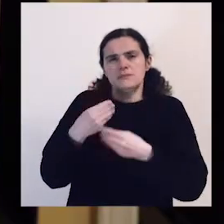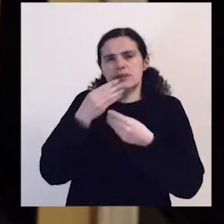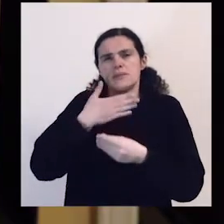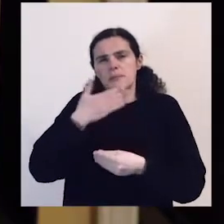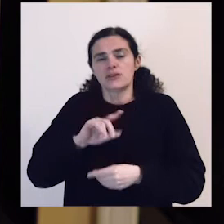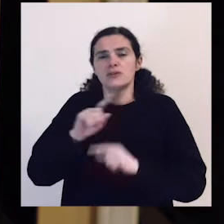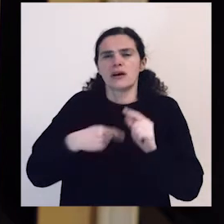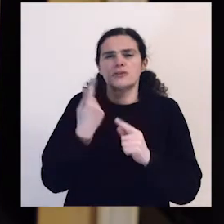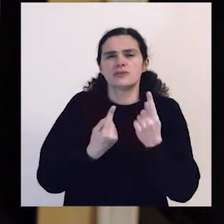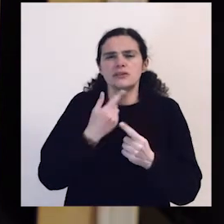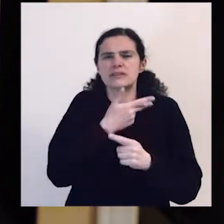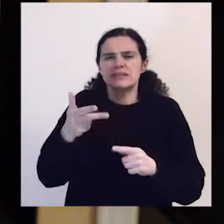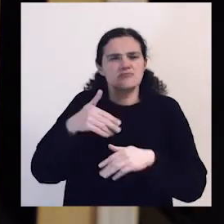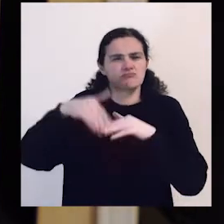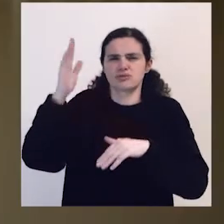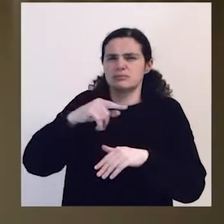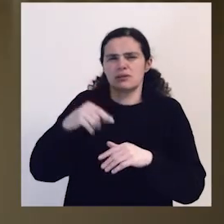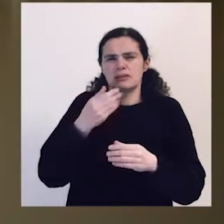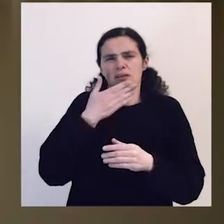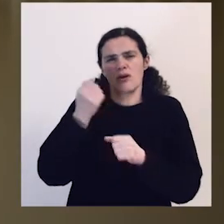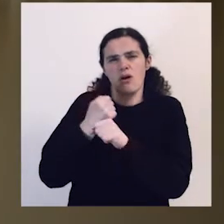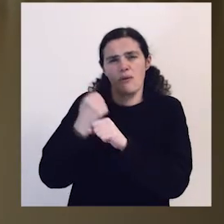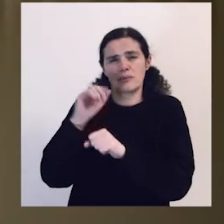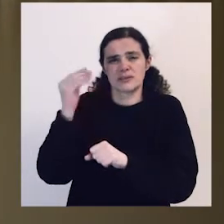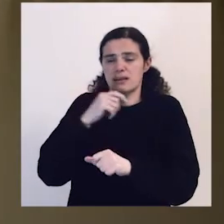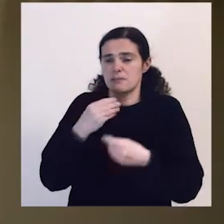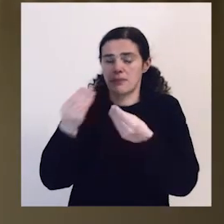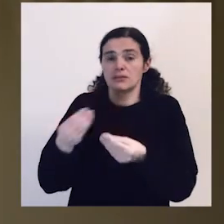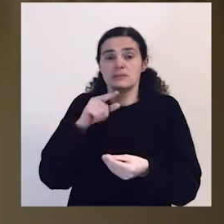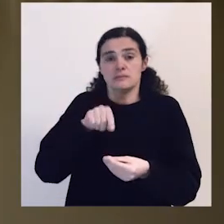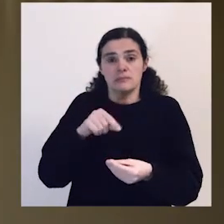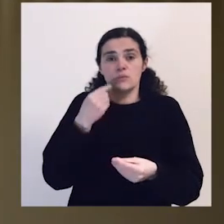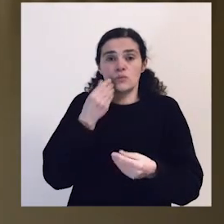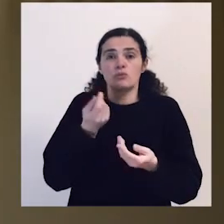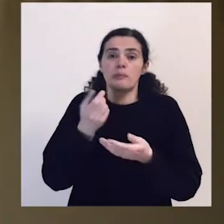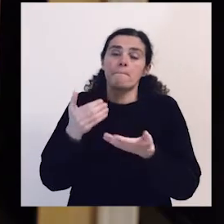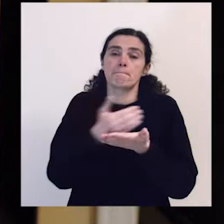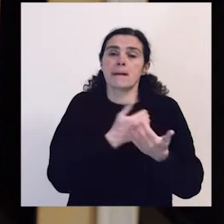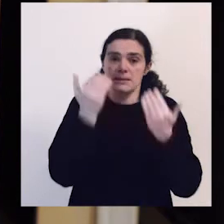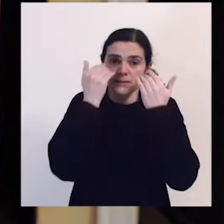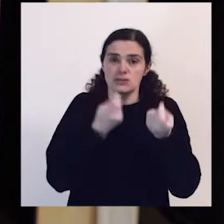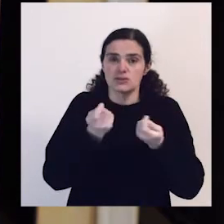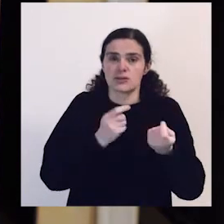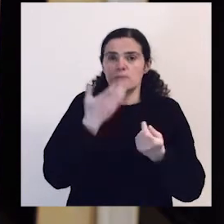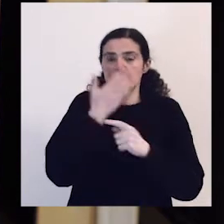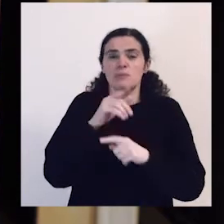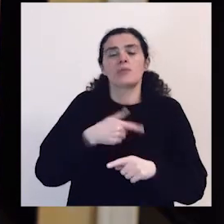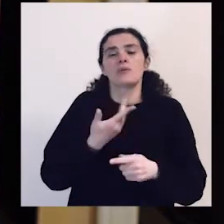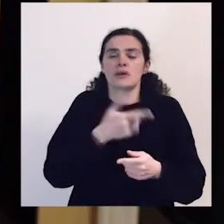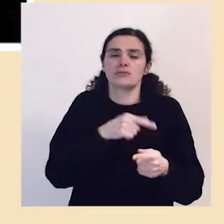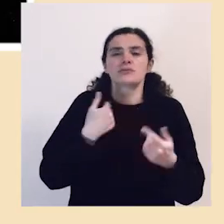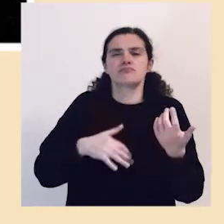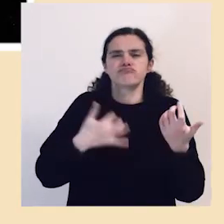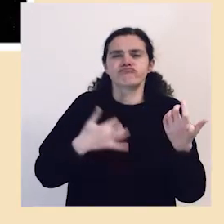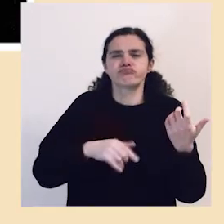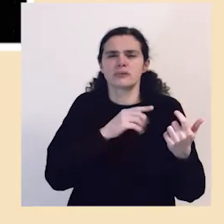vezes resultam em empréstimos de centenas de obras de arte. Todo o processo é também gerido através dessa base de dados. Podemos dar como exemplo uma obra de David